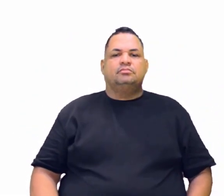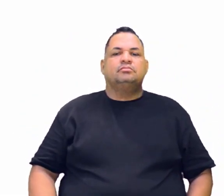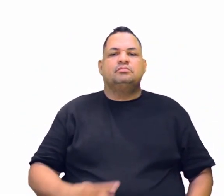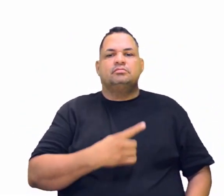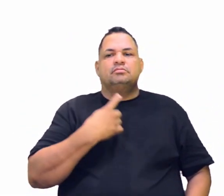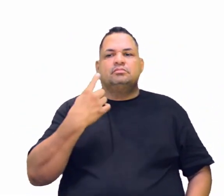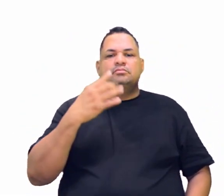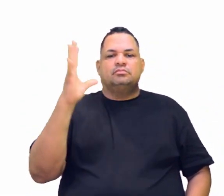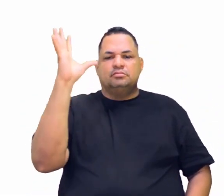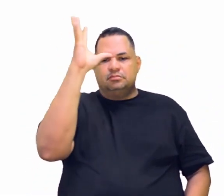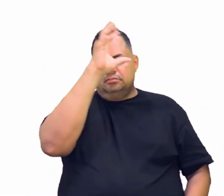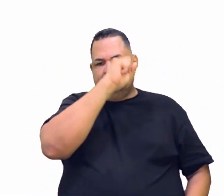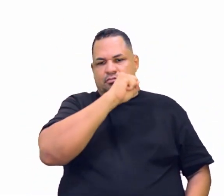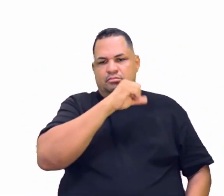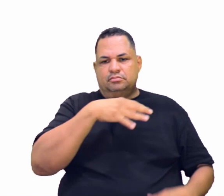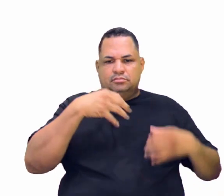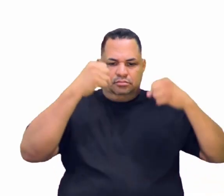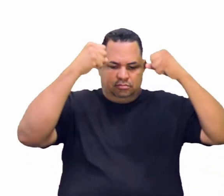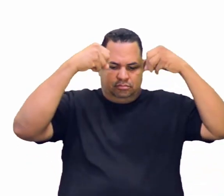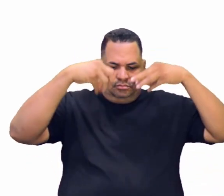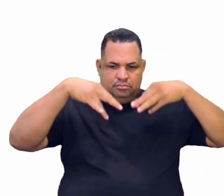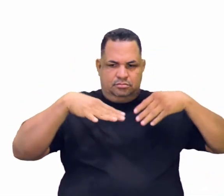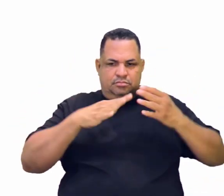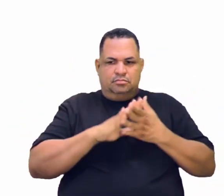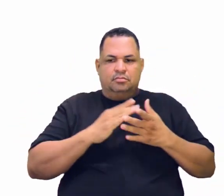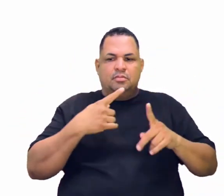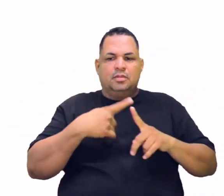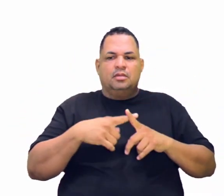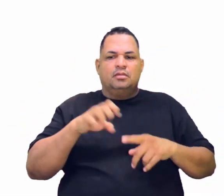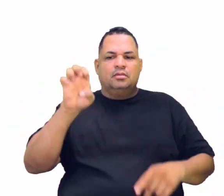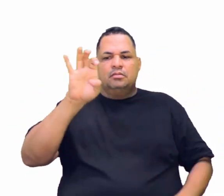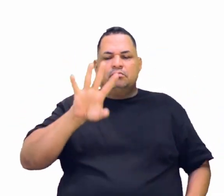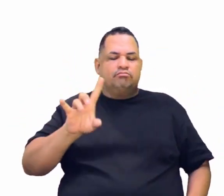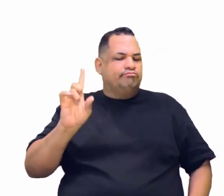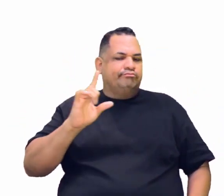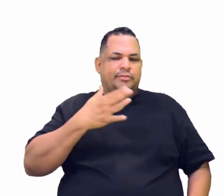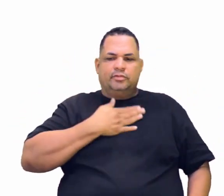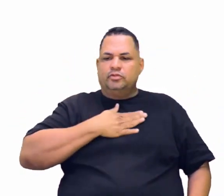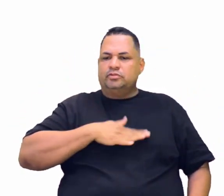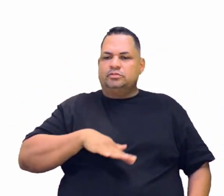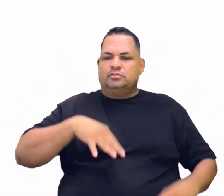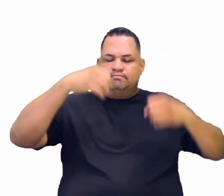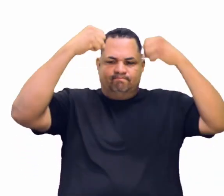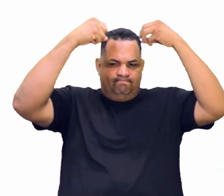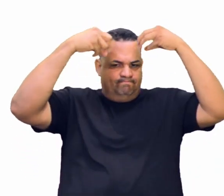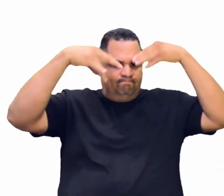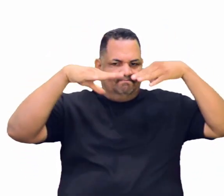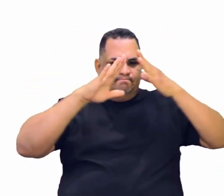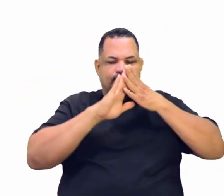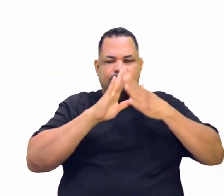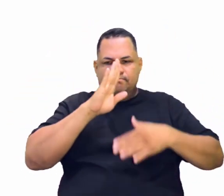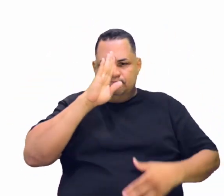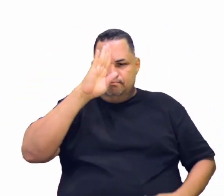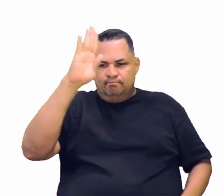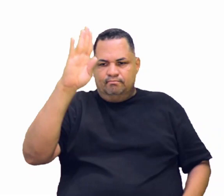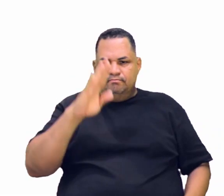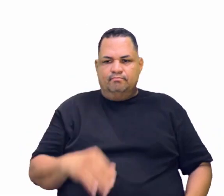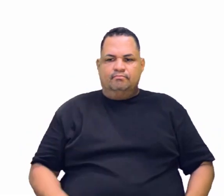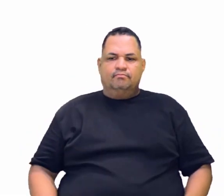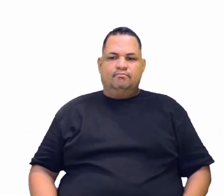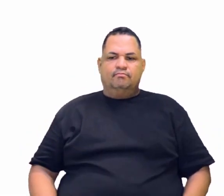aprendemos o hábito de tomar banho com os indígenas, porque o europeu não tomava banho, principalmente